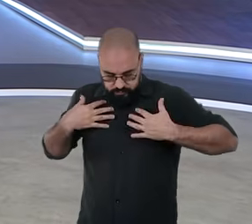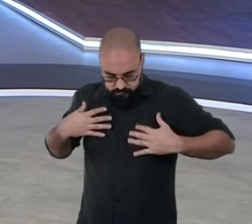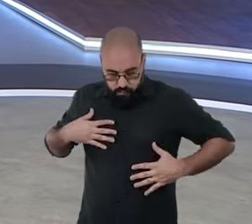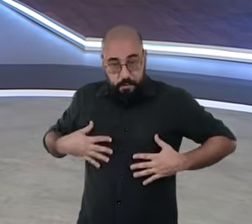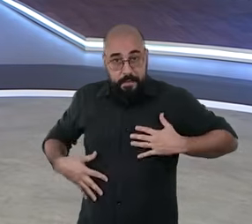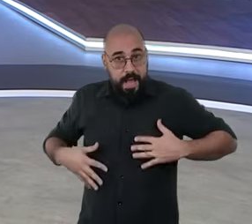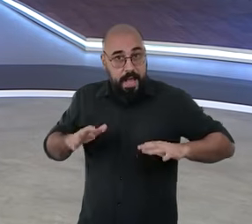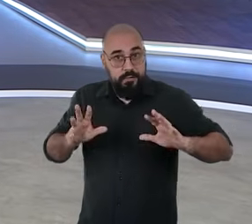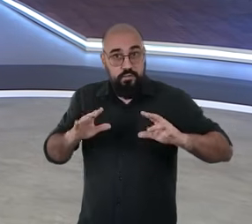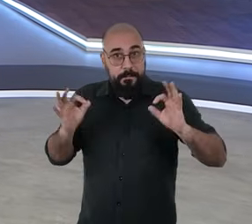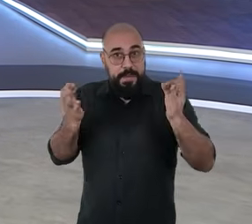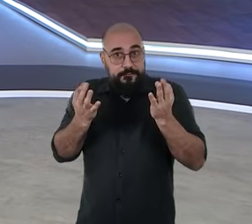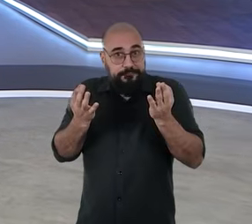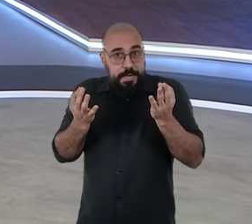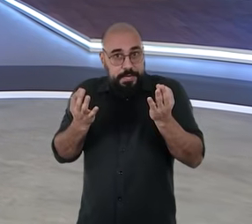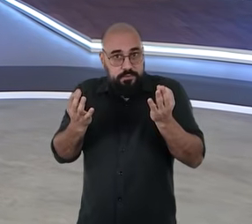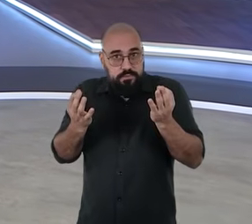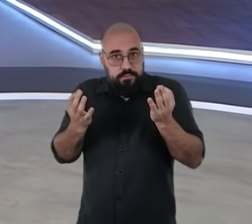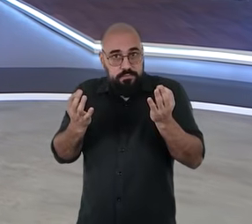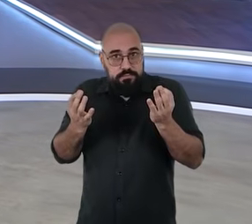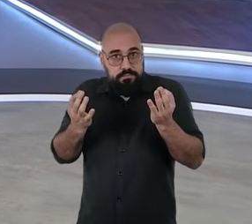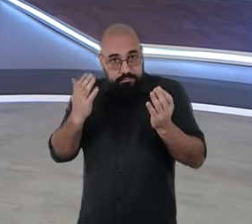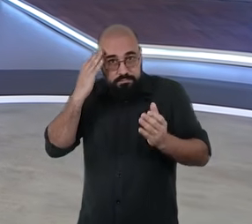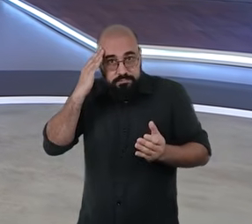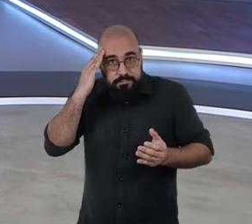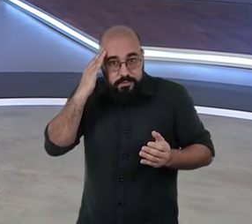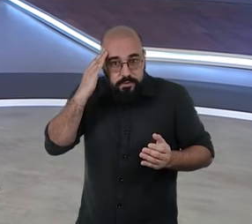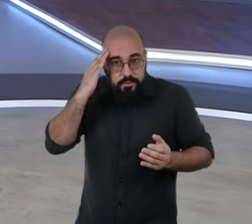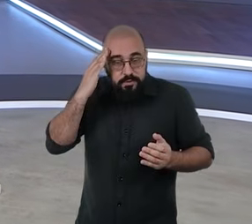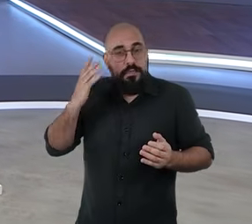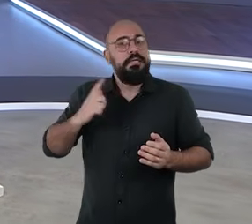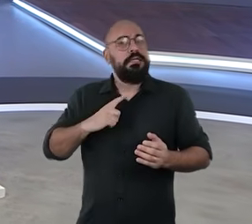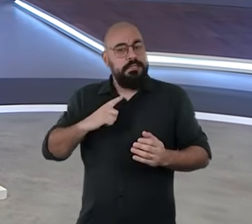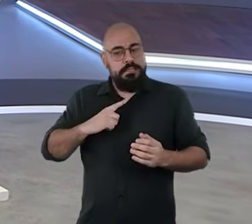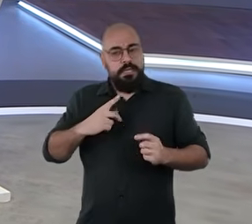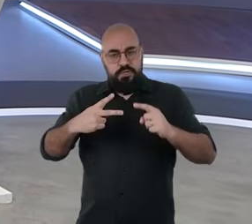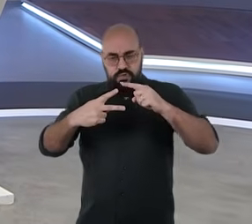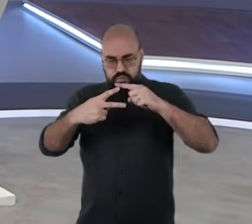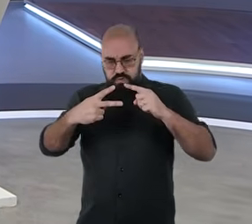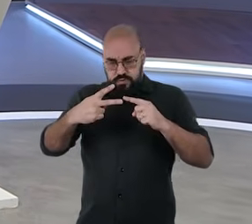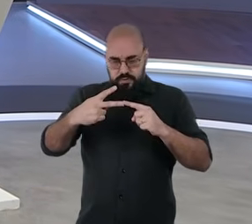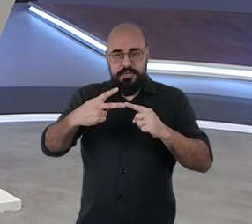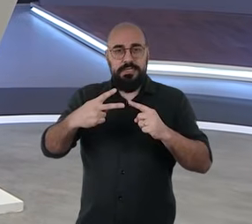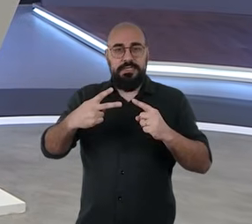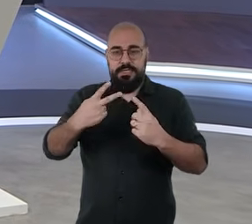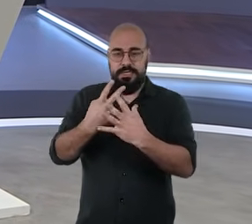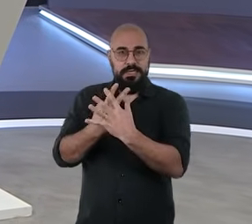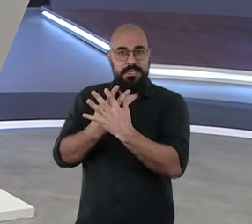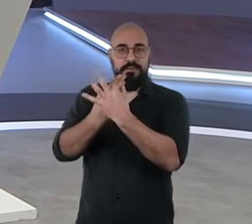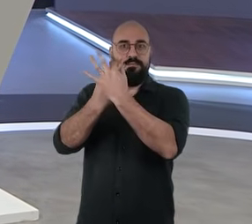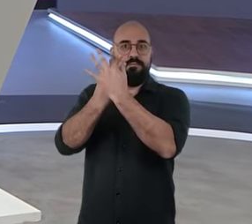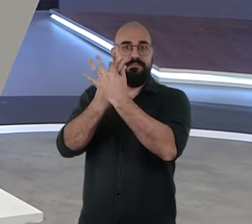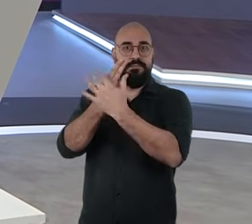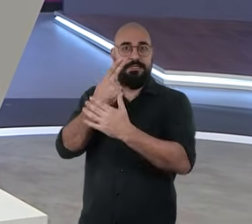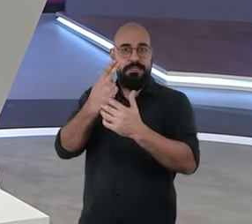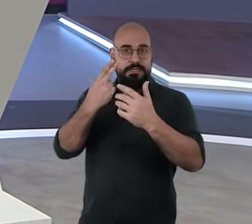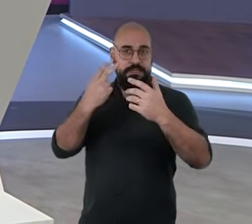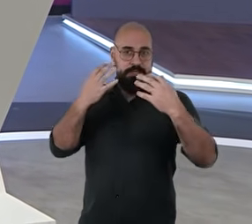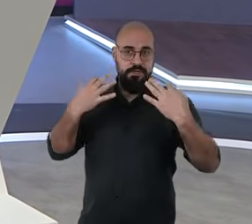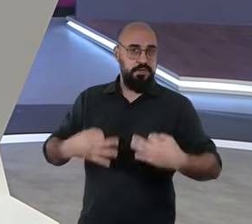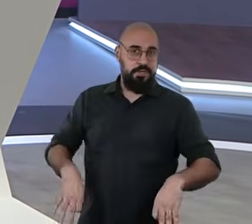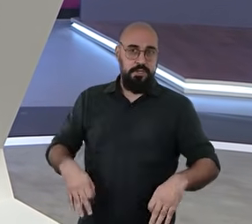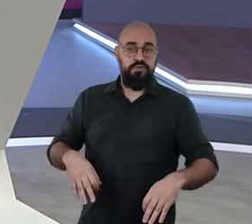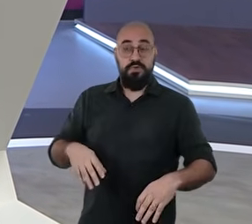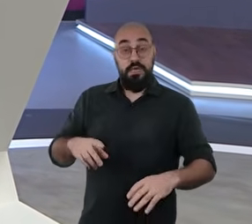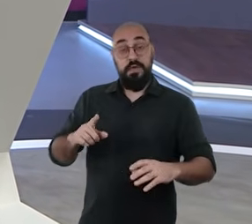Entendeu? Há uma junção de fatos e eventos que tem a ver com os 1000